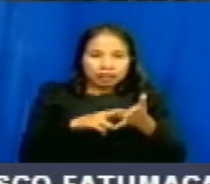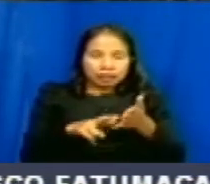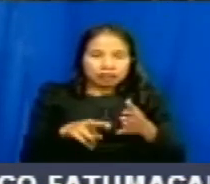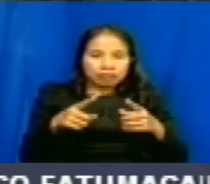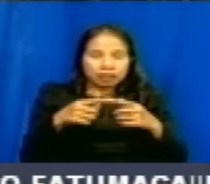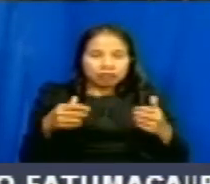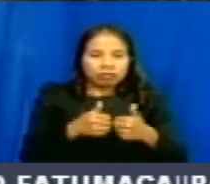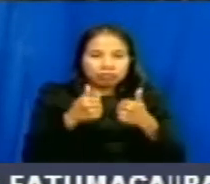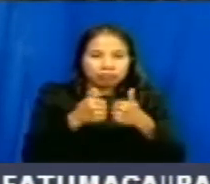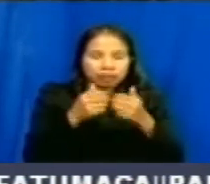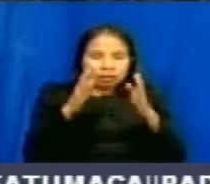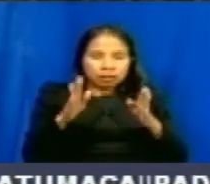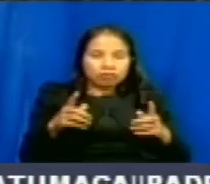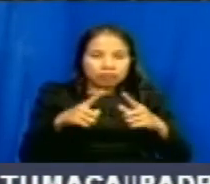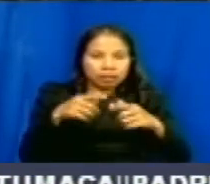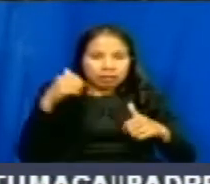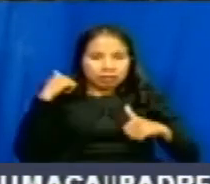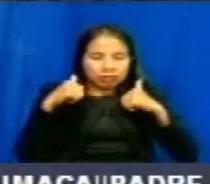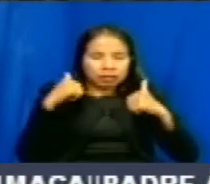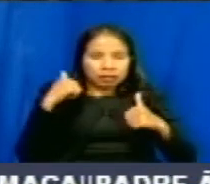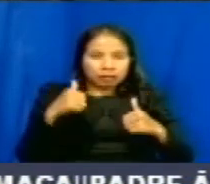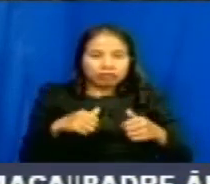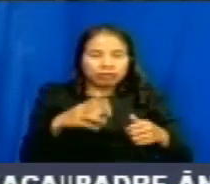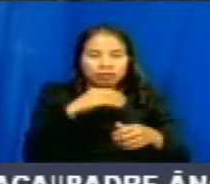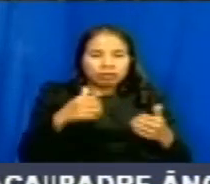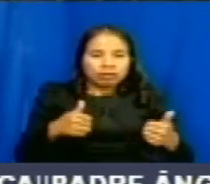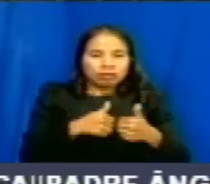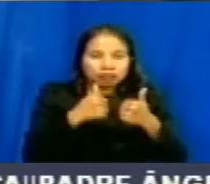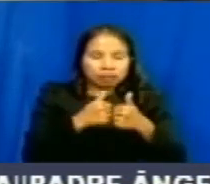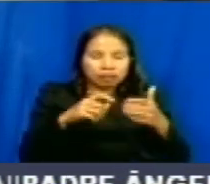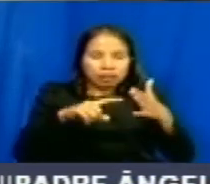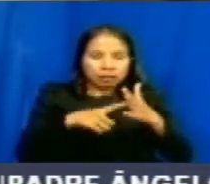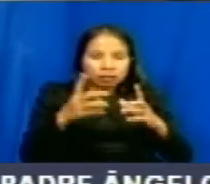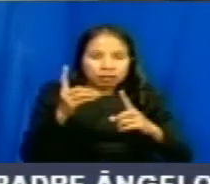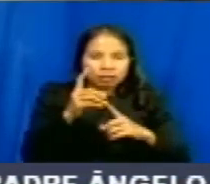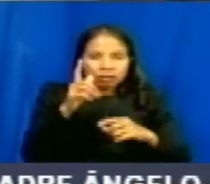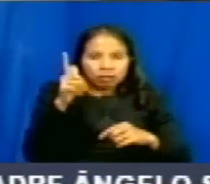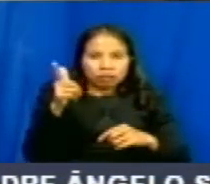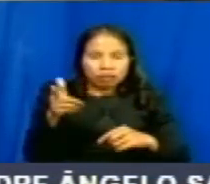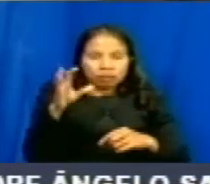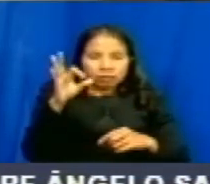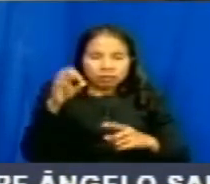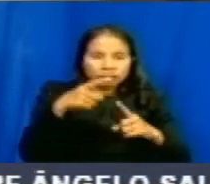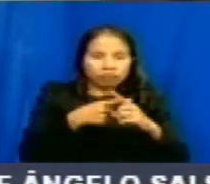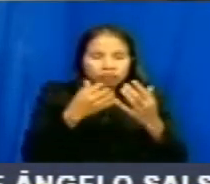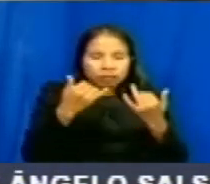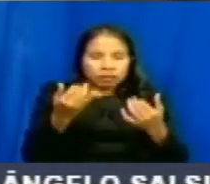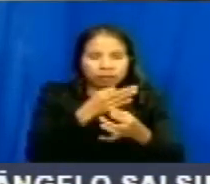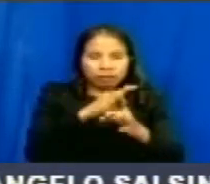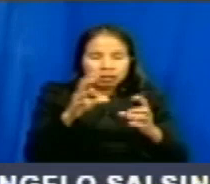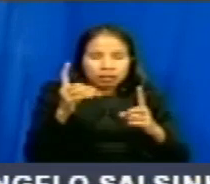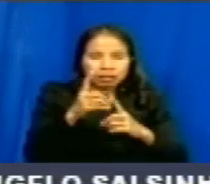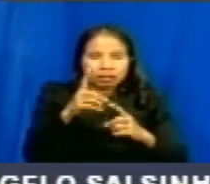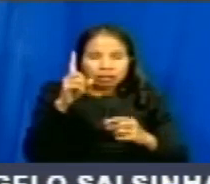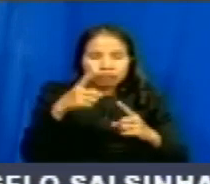para competidor sirva atividade pedagógica no desportiva. A rua Ihaloron Rua Nulu recensia Fulangne, no remata Ihaloron